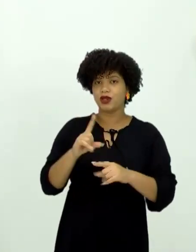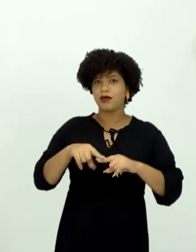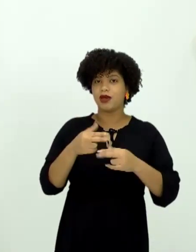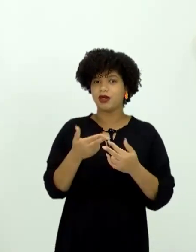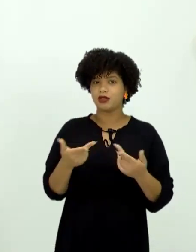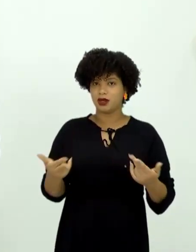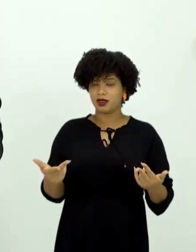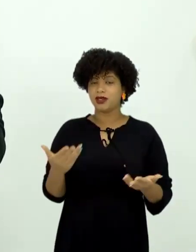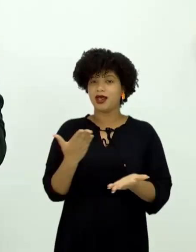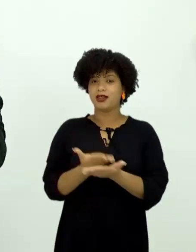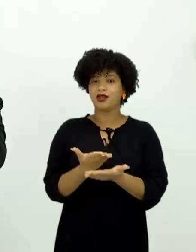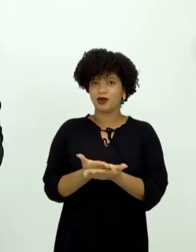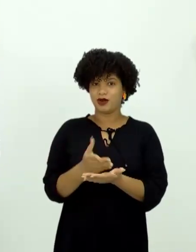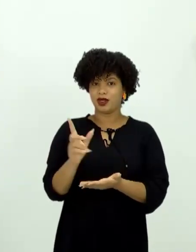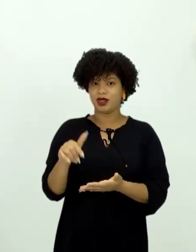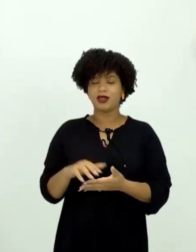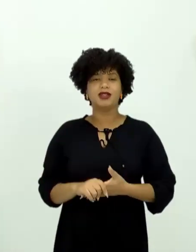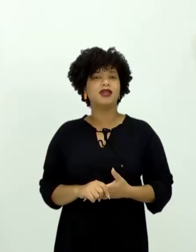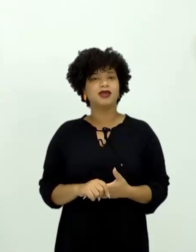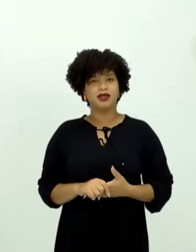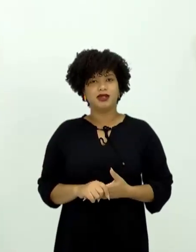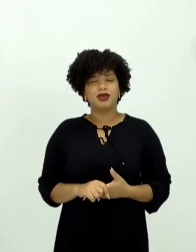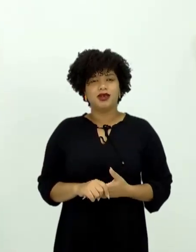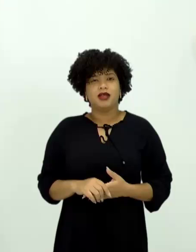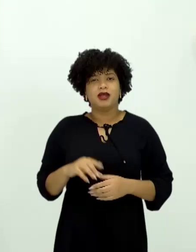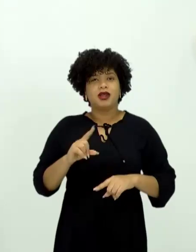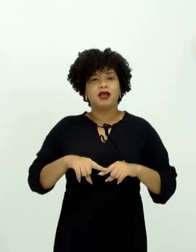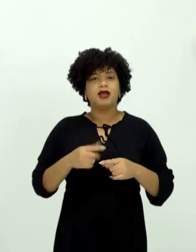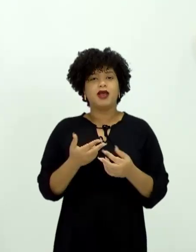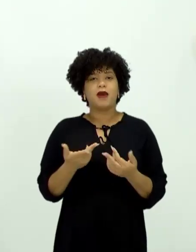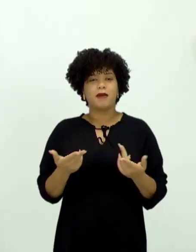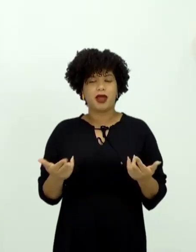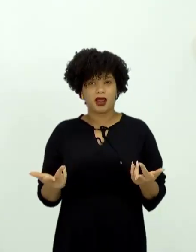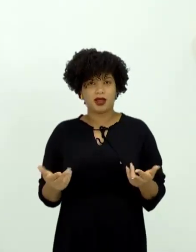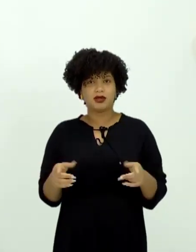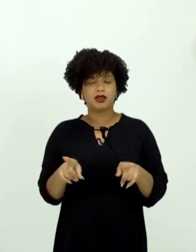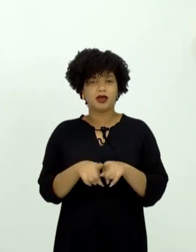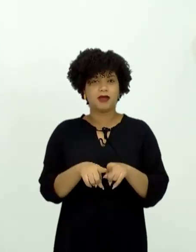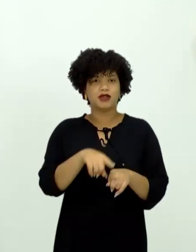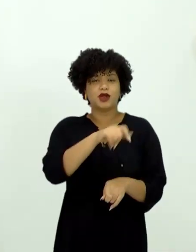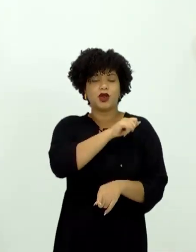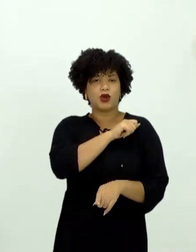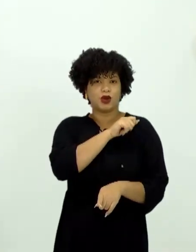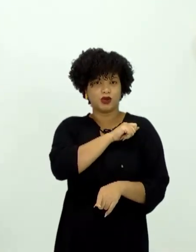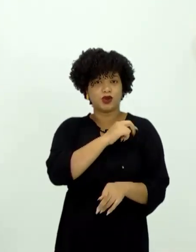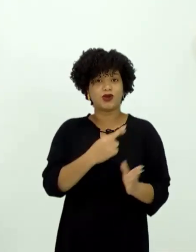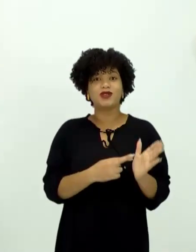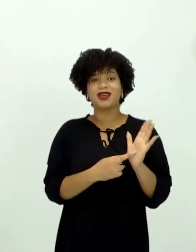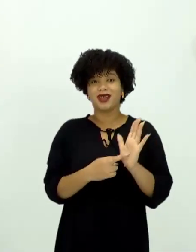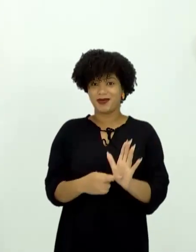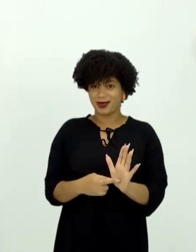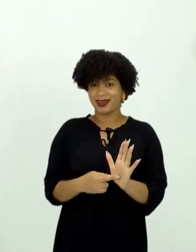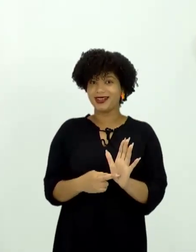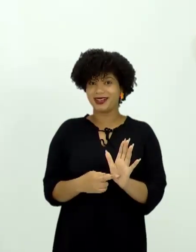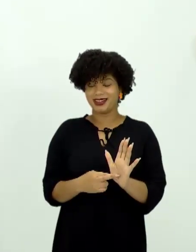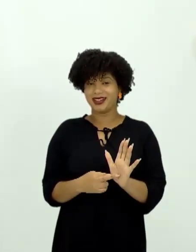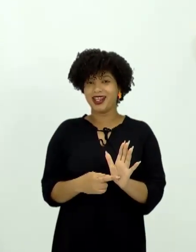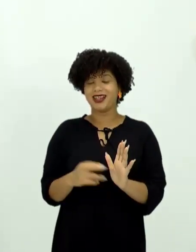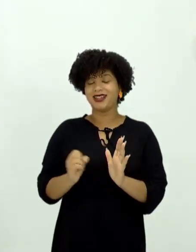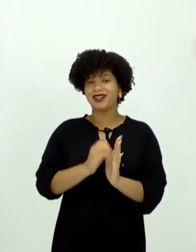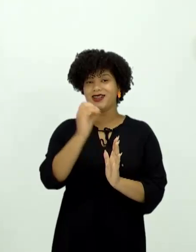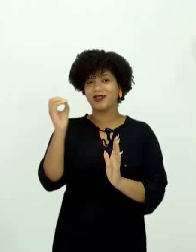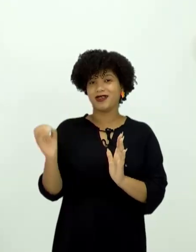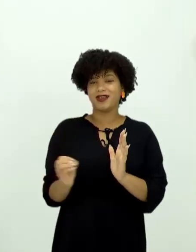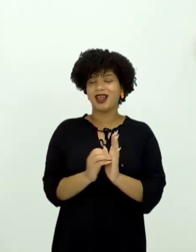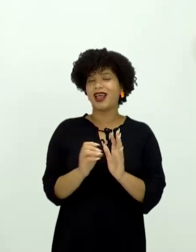divulgados durante a aula. Então, a aula vai ter material feito pelos estudantes, os embaixadores, e durante a aula a gente vai ter também